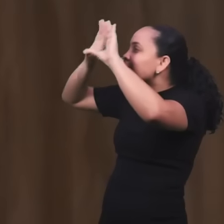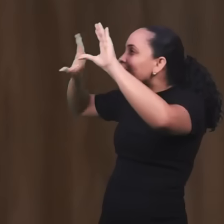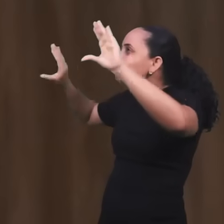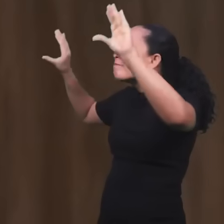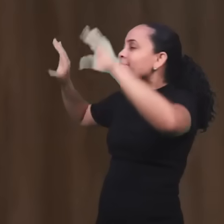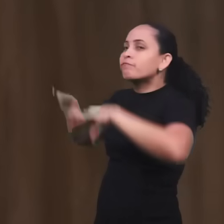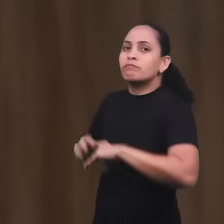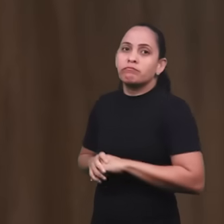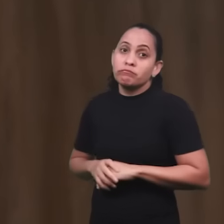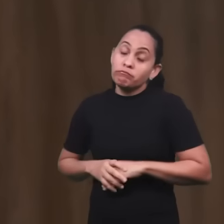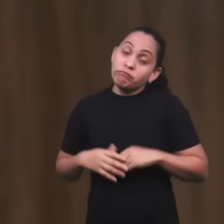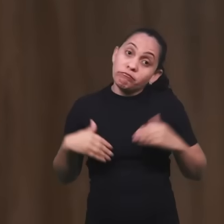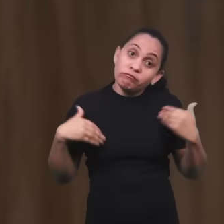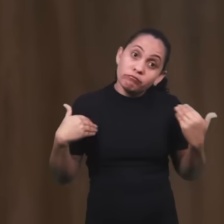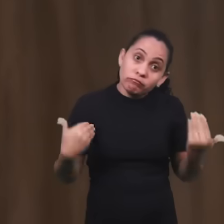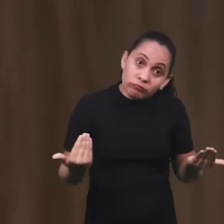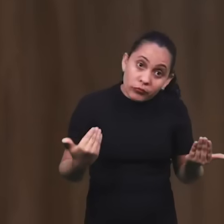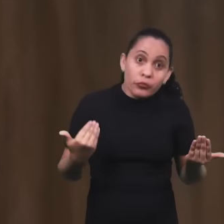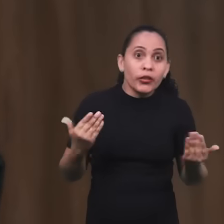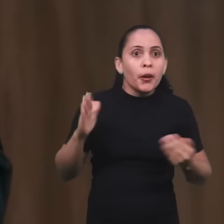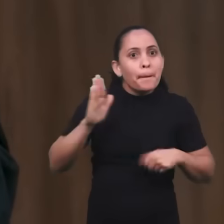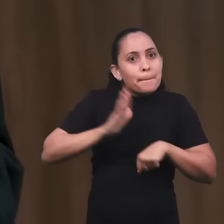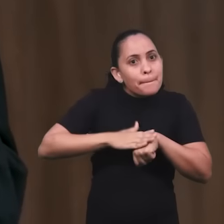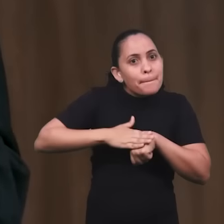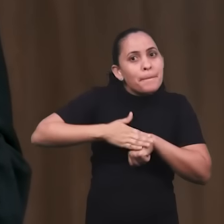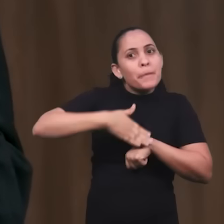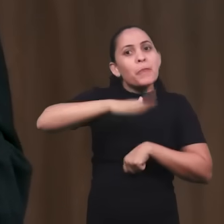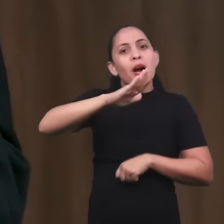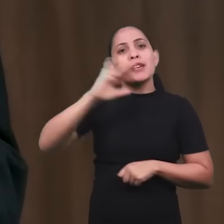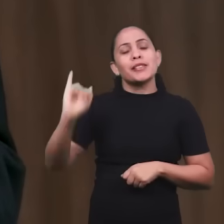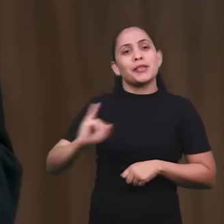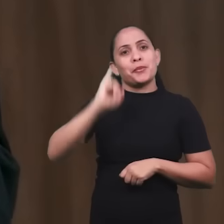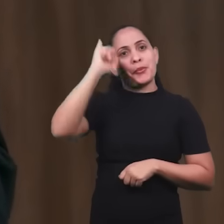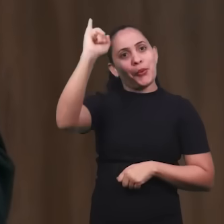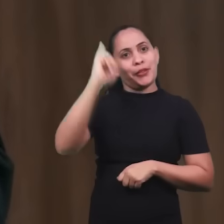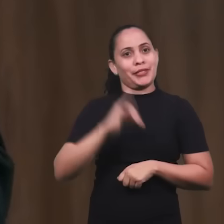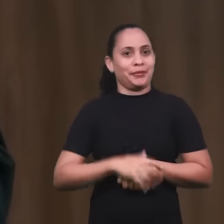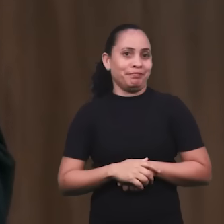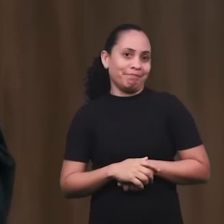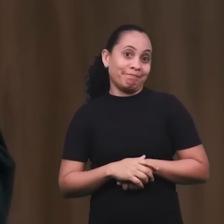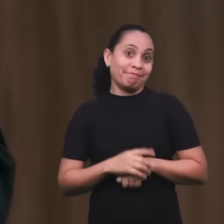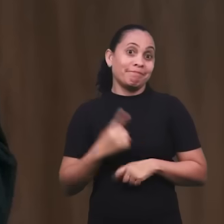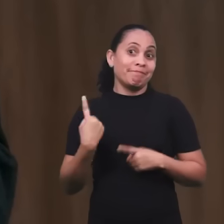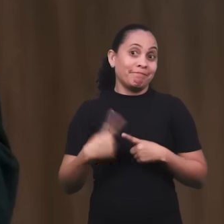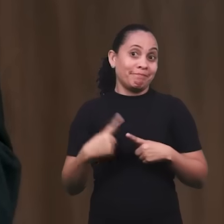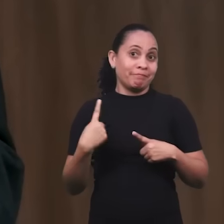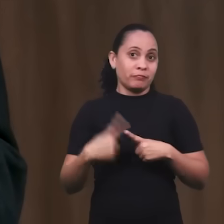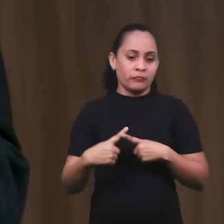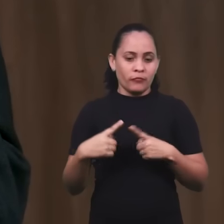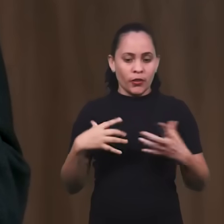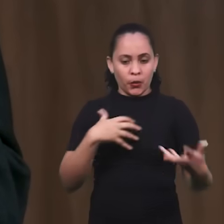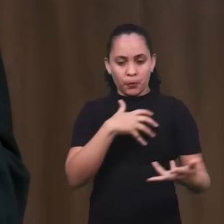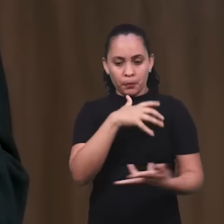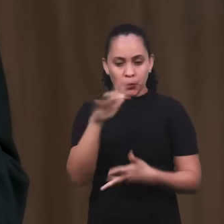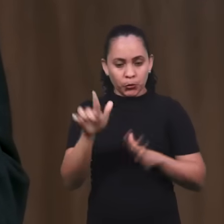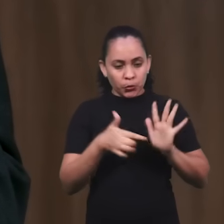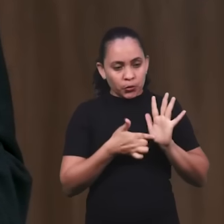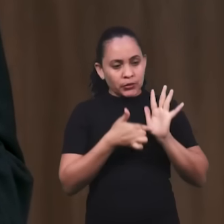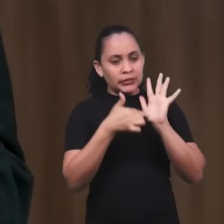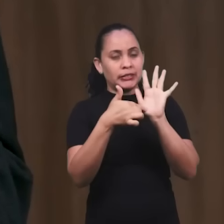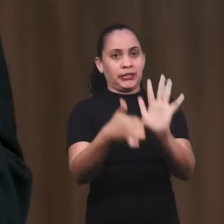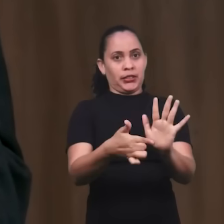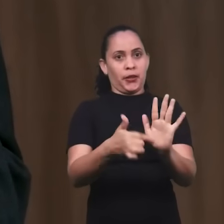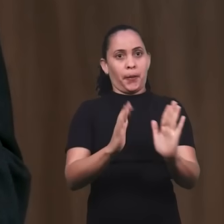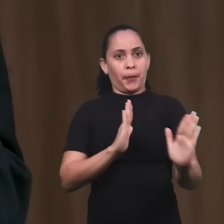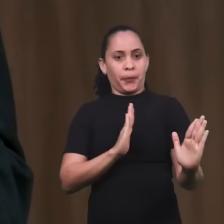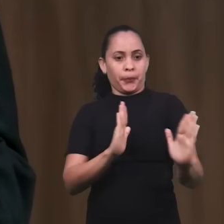de Deus. E isso é o que mais importa para o homem nessa hora, porque o mundo traz para